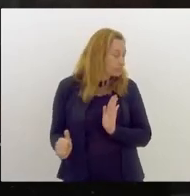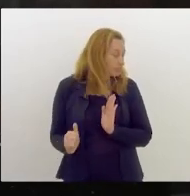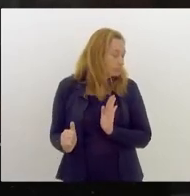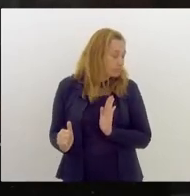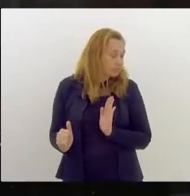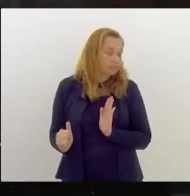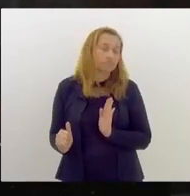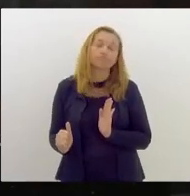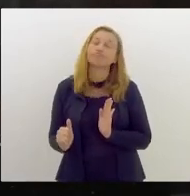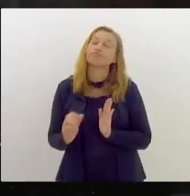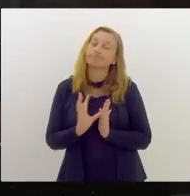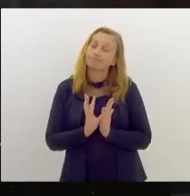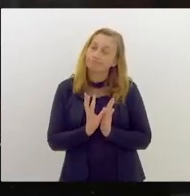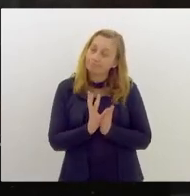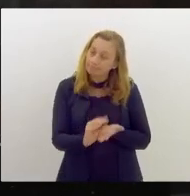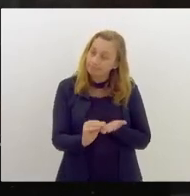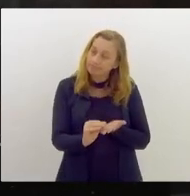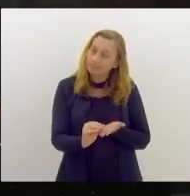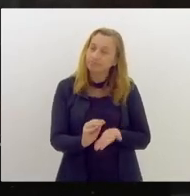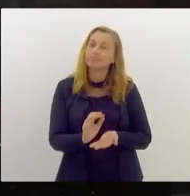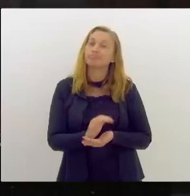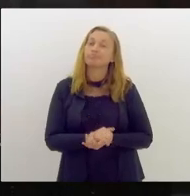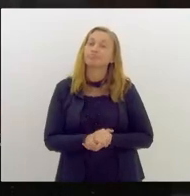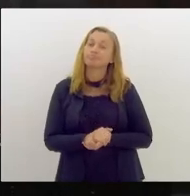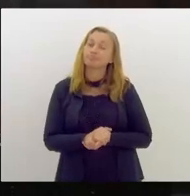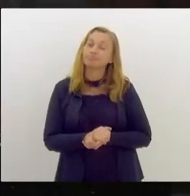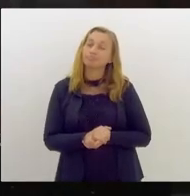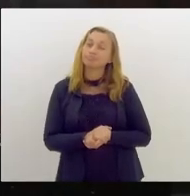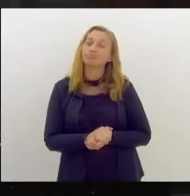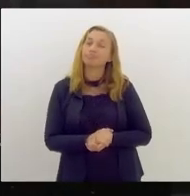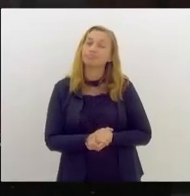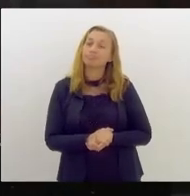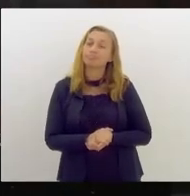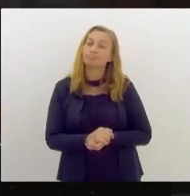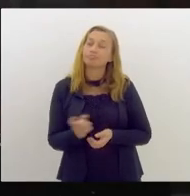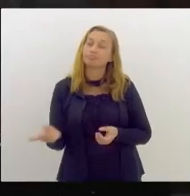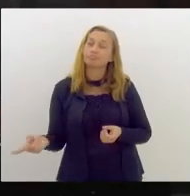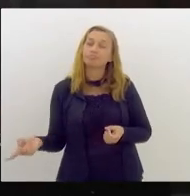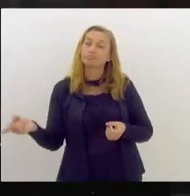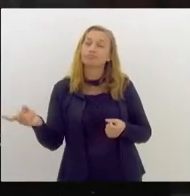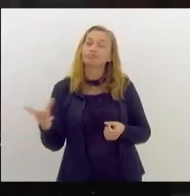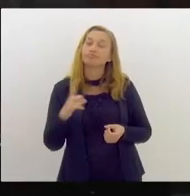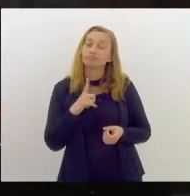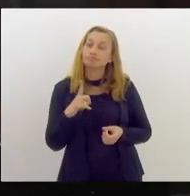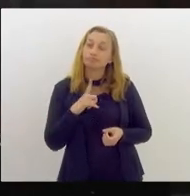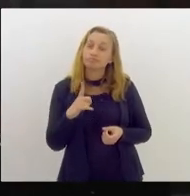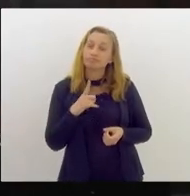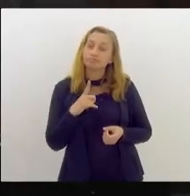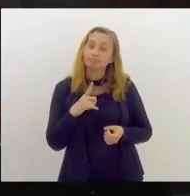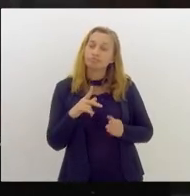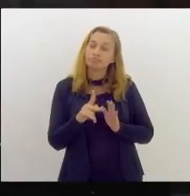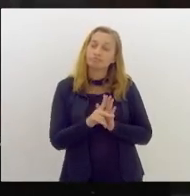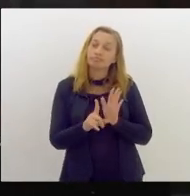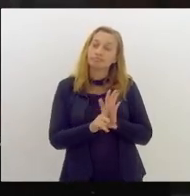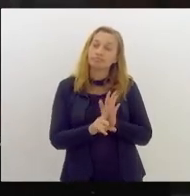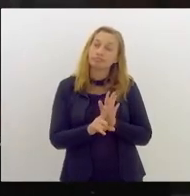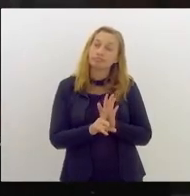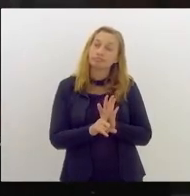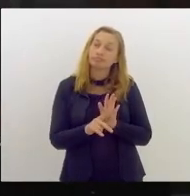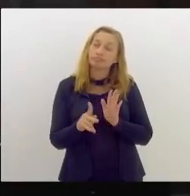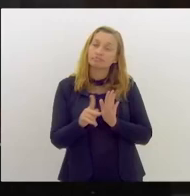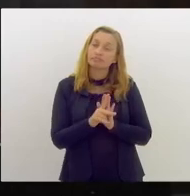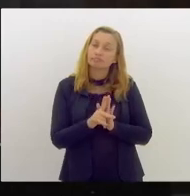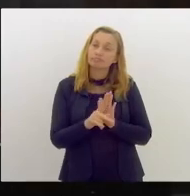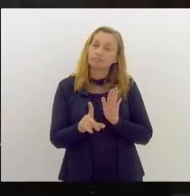de pauta e vai trazer a pauta o projeto de lei de autoria